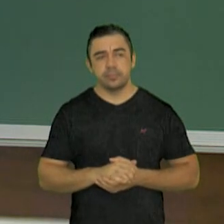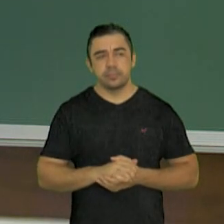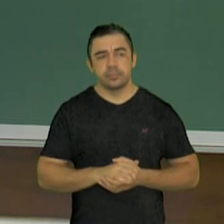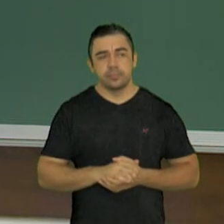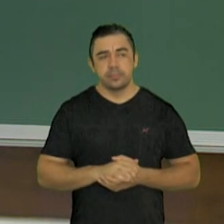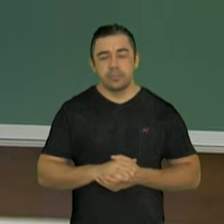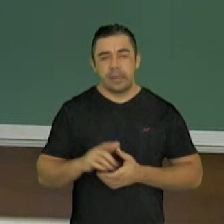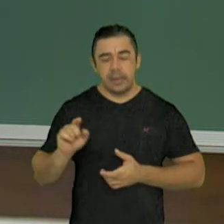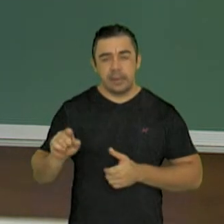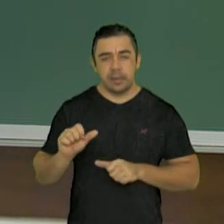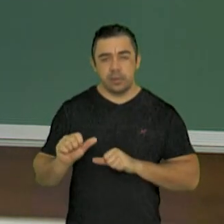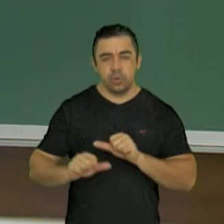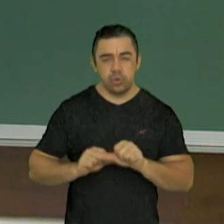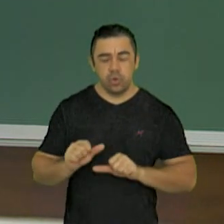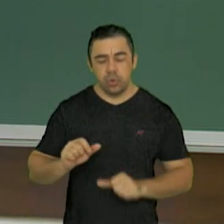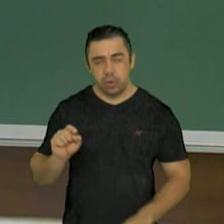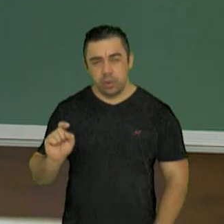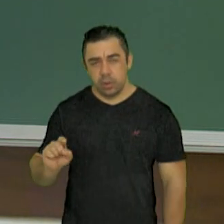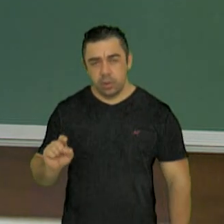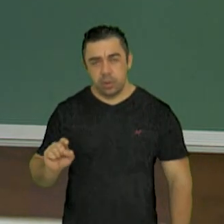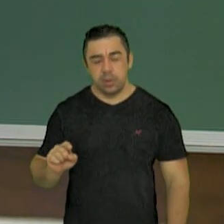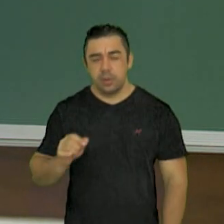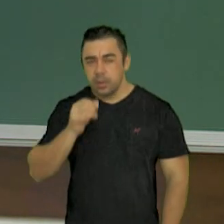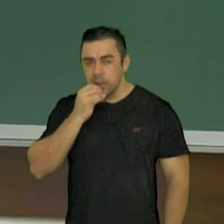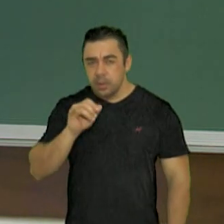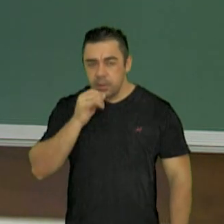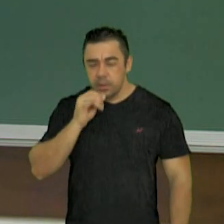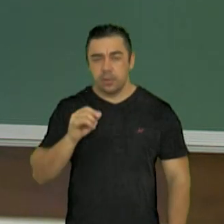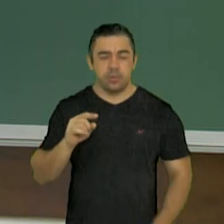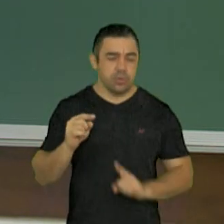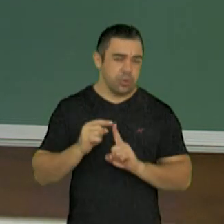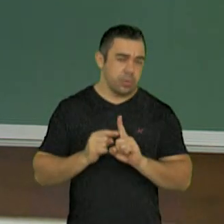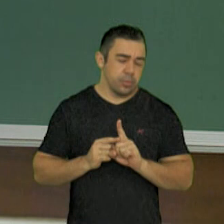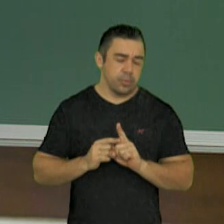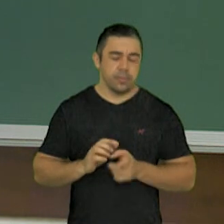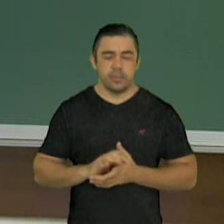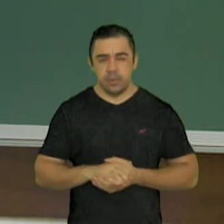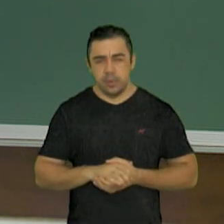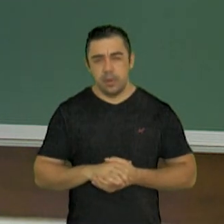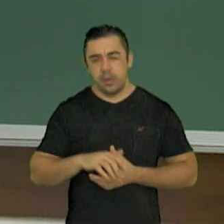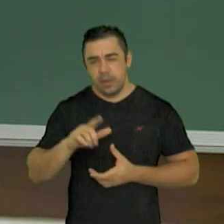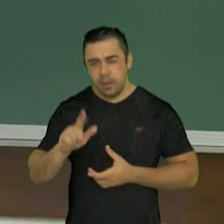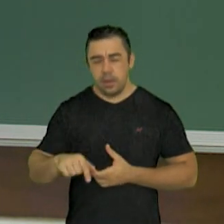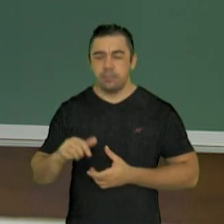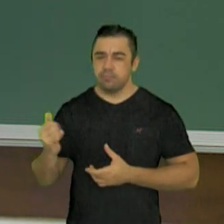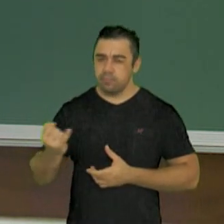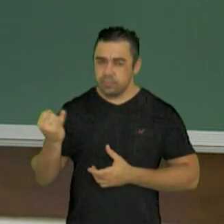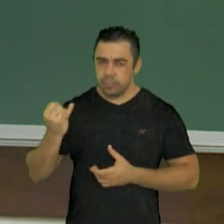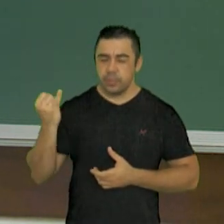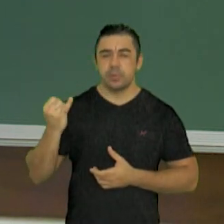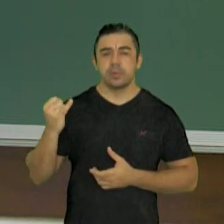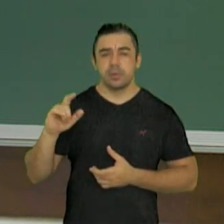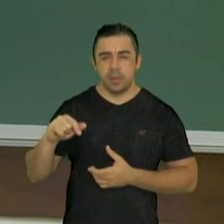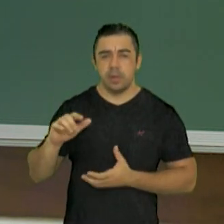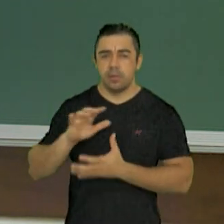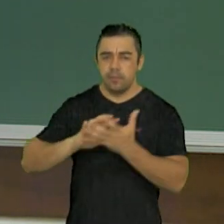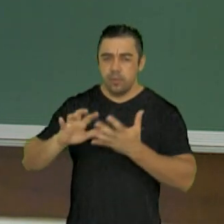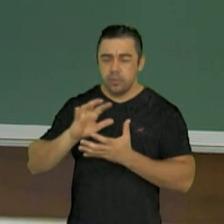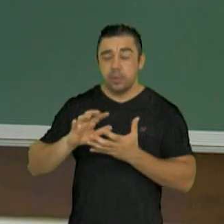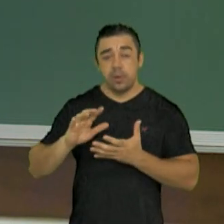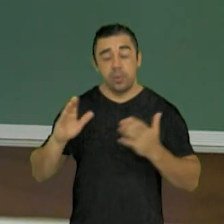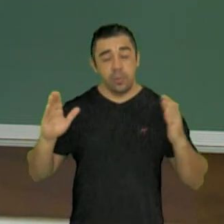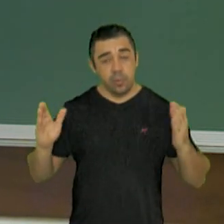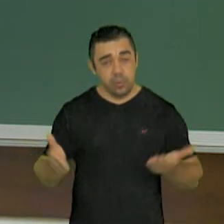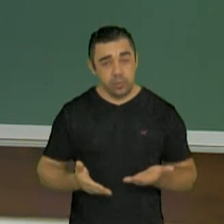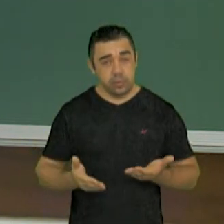Essa troca de energia, de fonte de energia, né, que foi tão decisiva nessas revoluções,